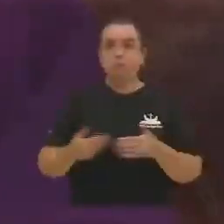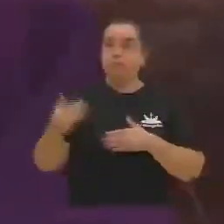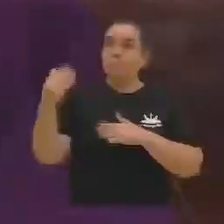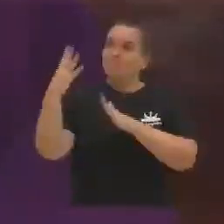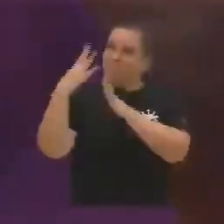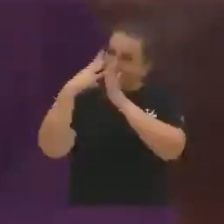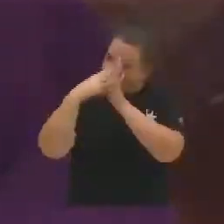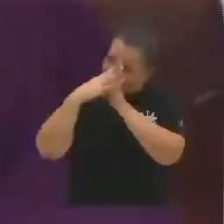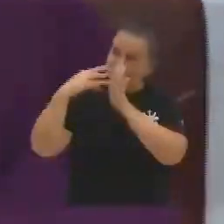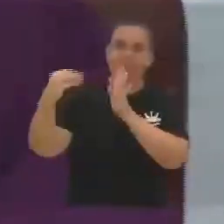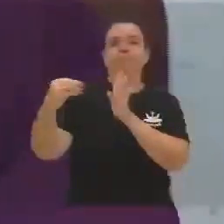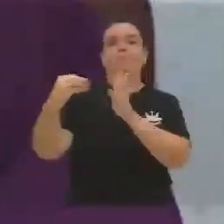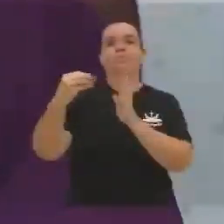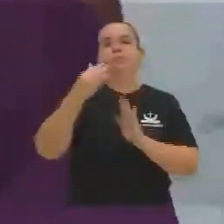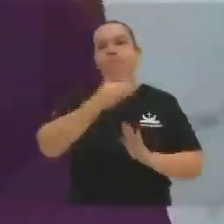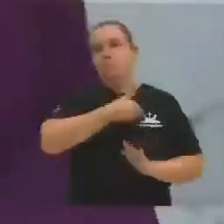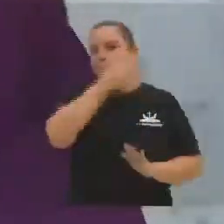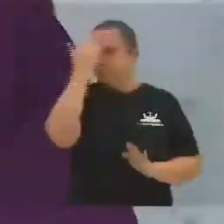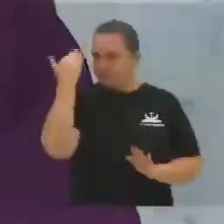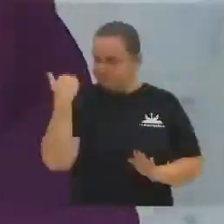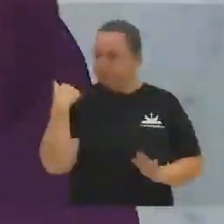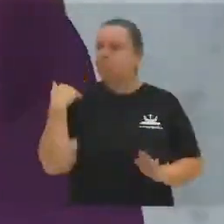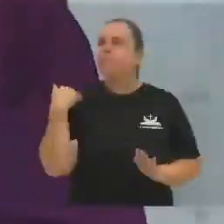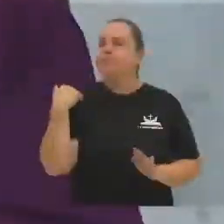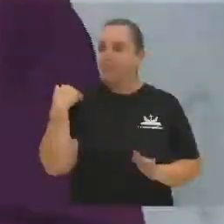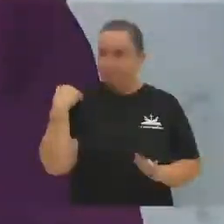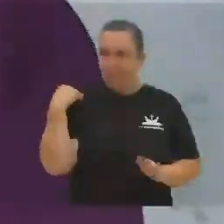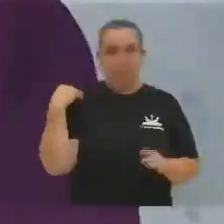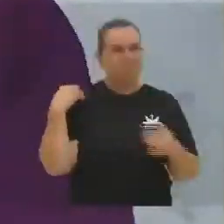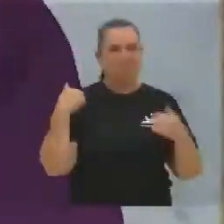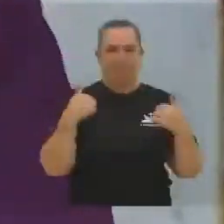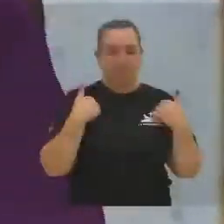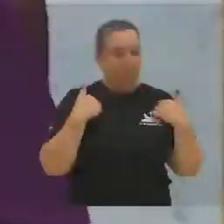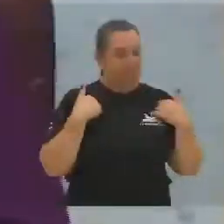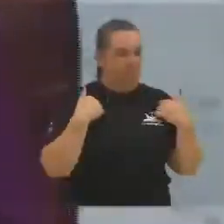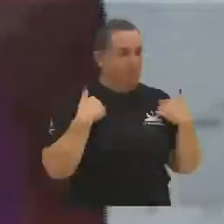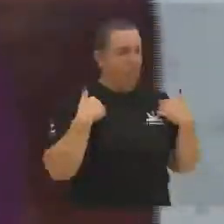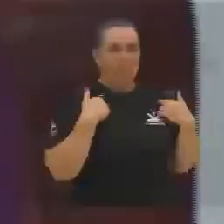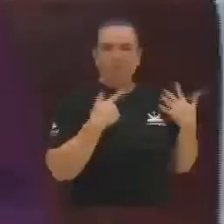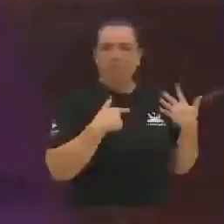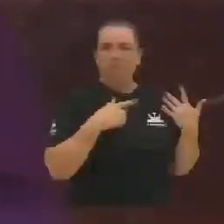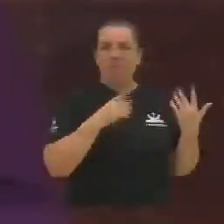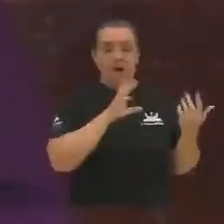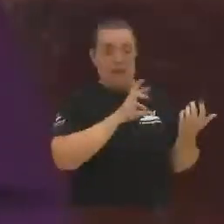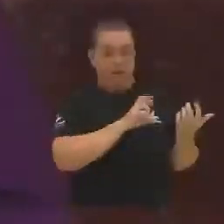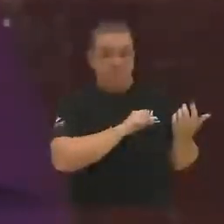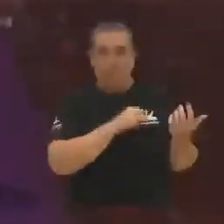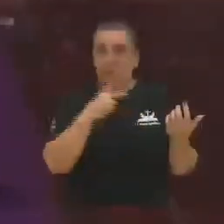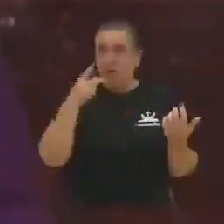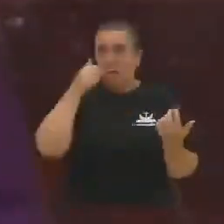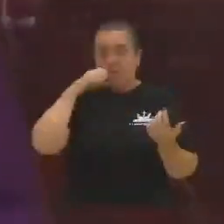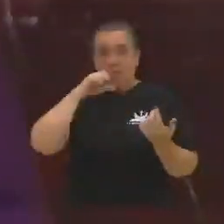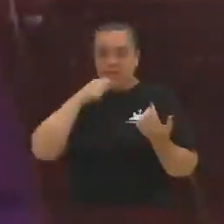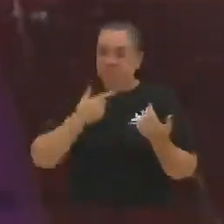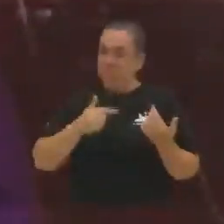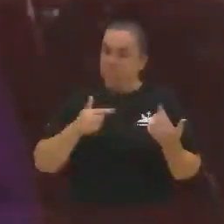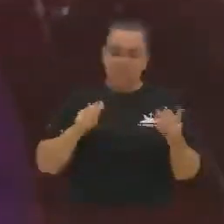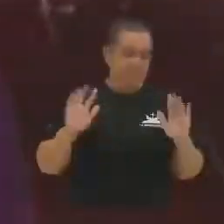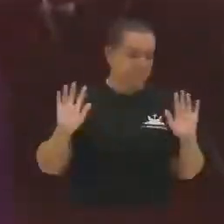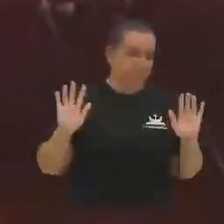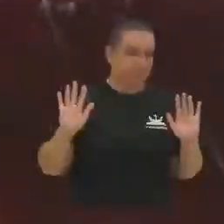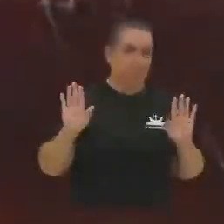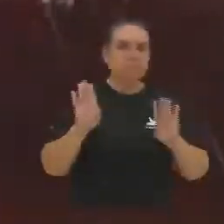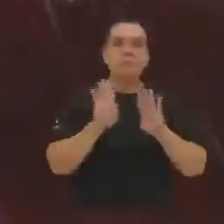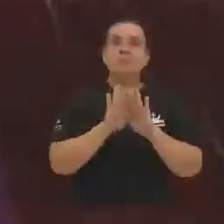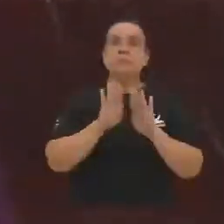idêntico possível à Virgem Maria. Não trazemos, Senhor, o mesmo amor da sua mãe, não trazemos o